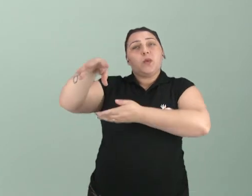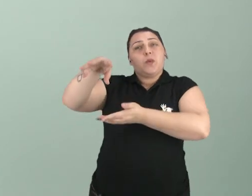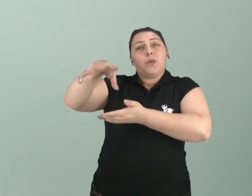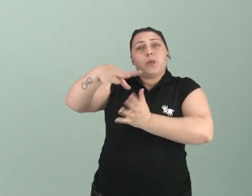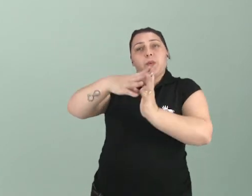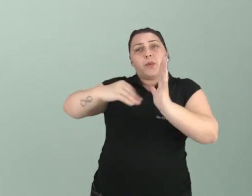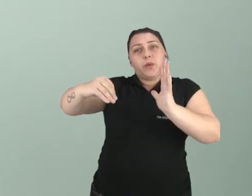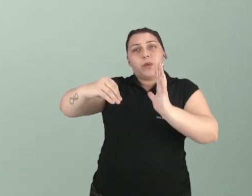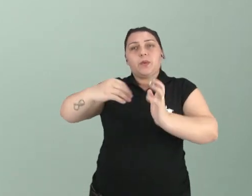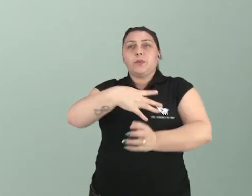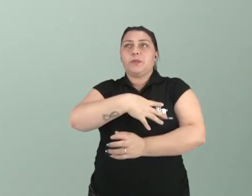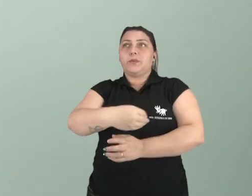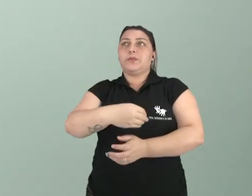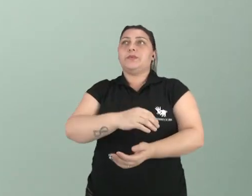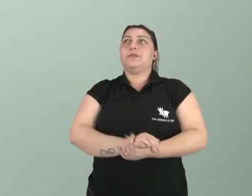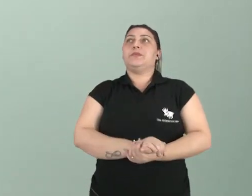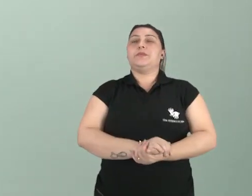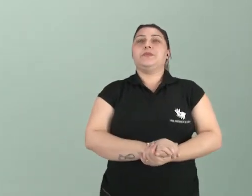para o seu filho.